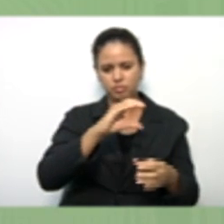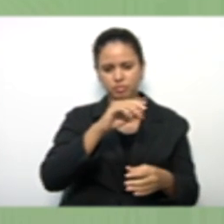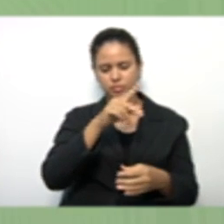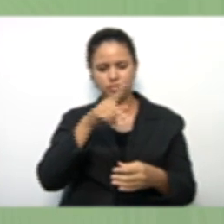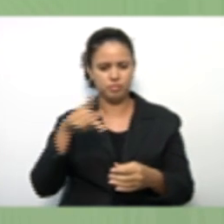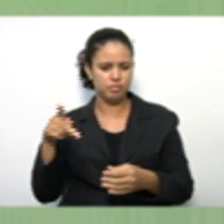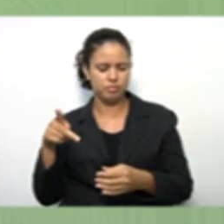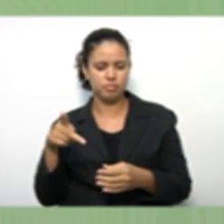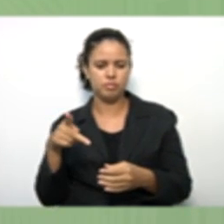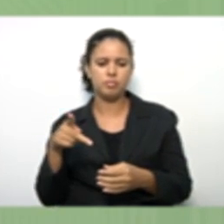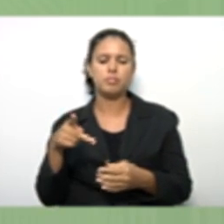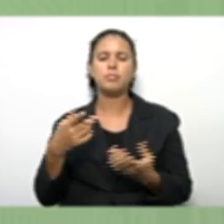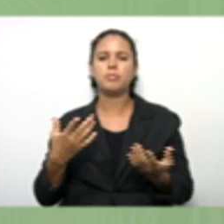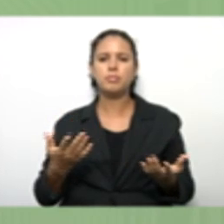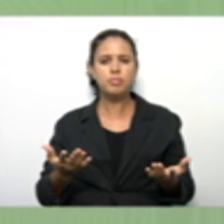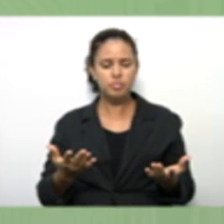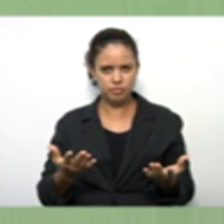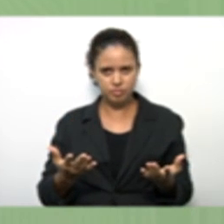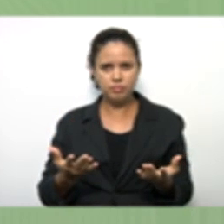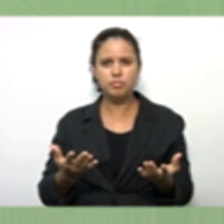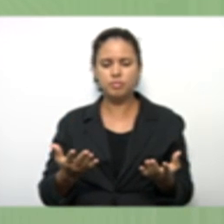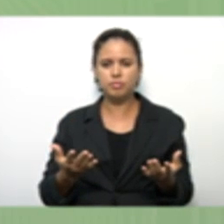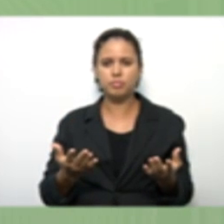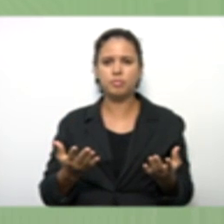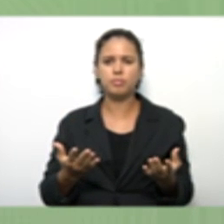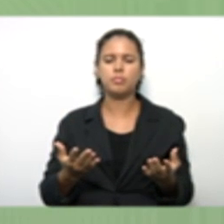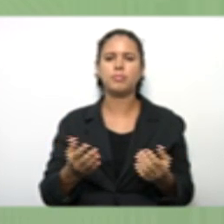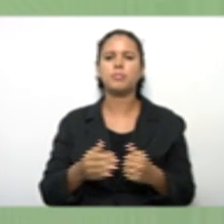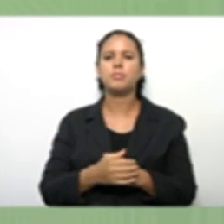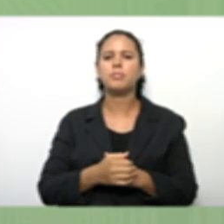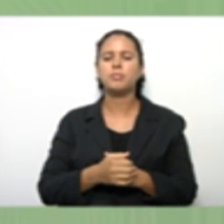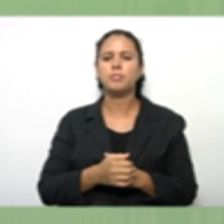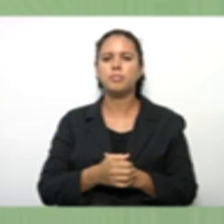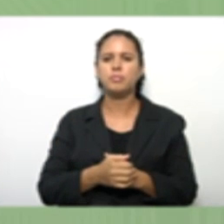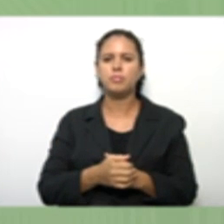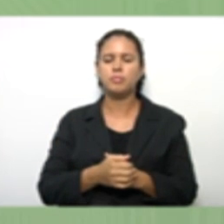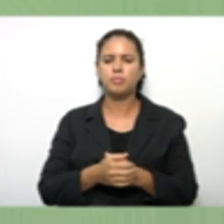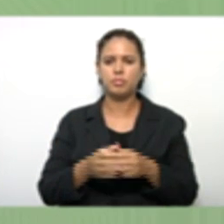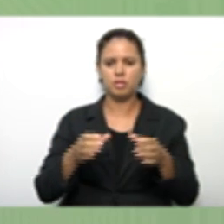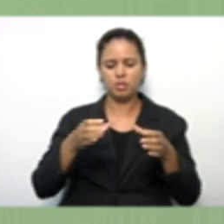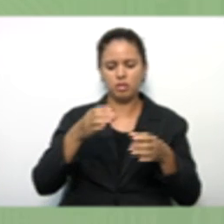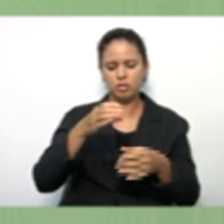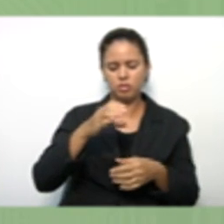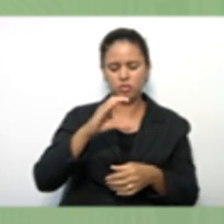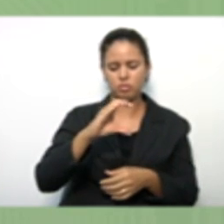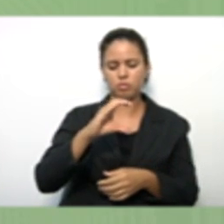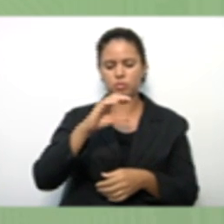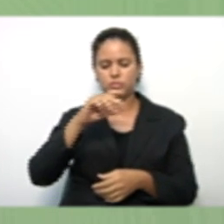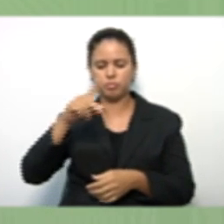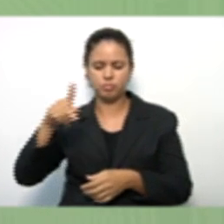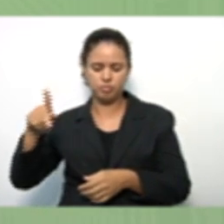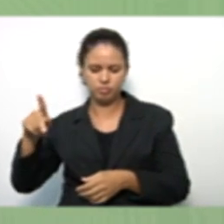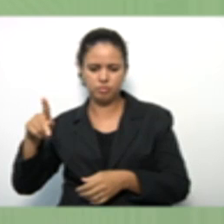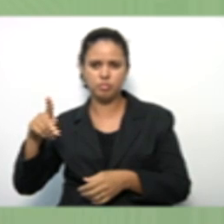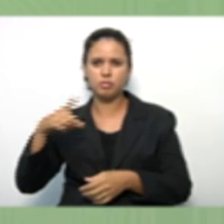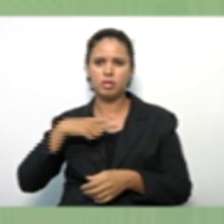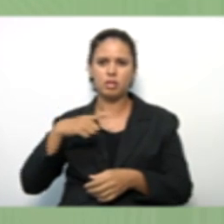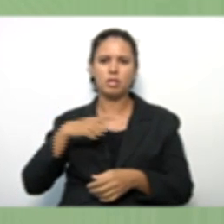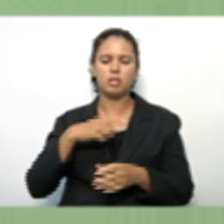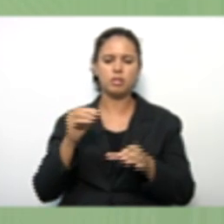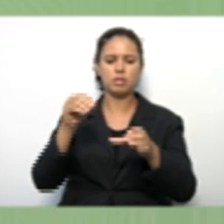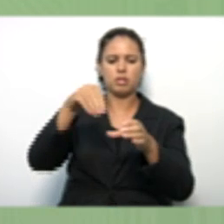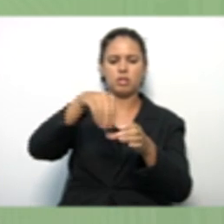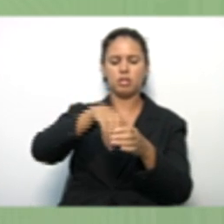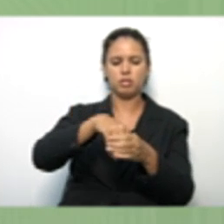formado por bens, que são os bens numerários, que são os bens móveis e imóveis, e